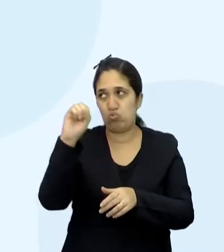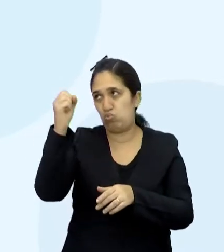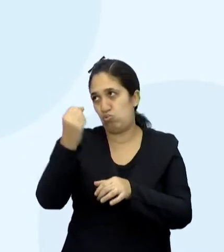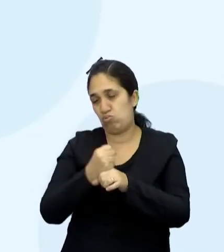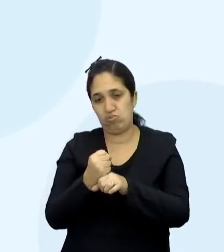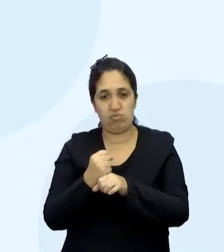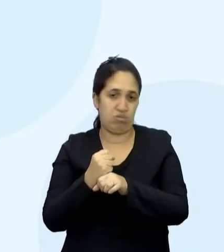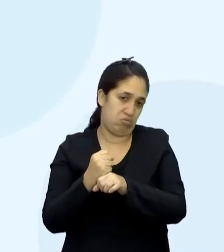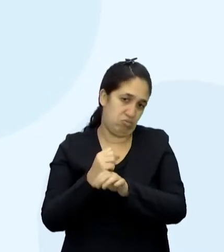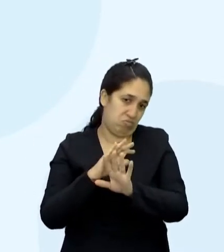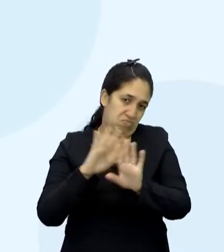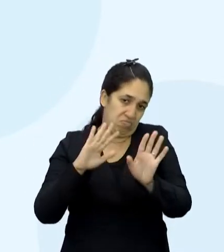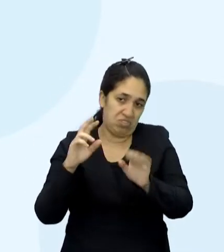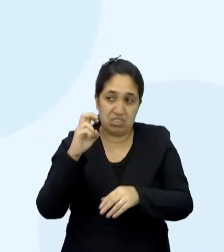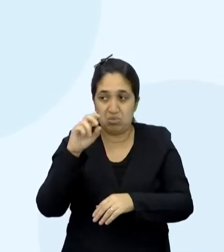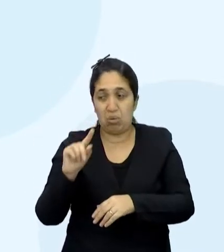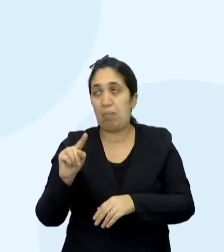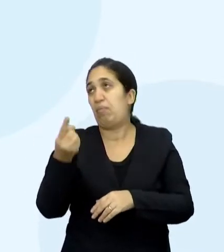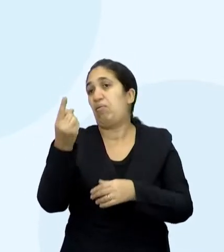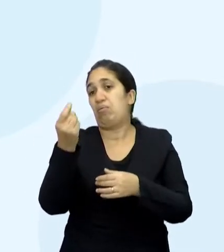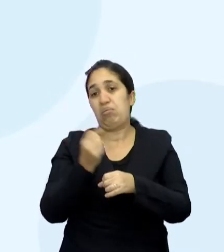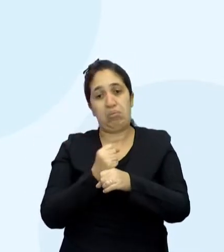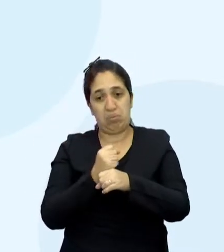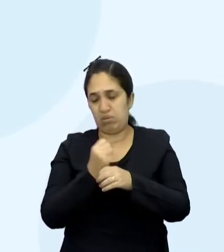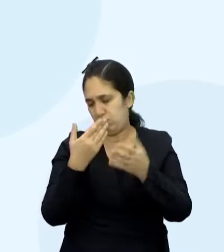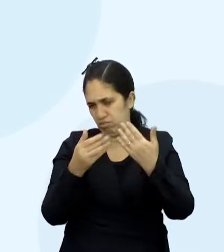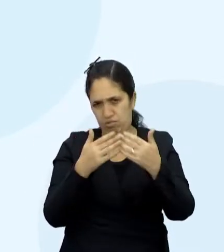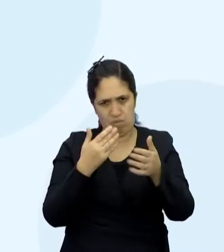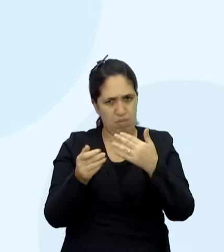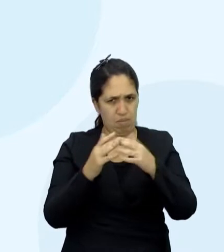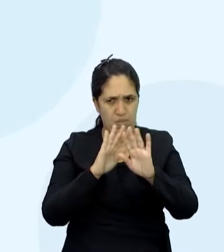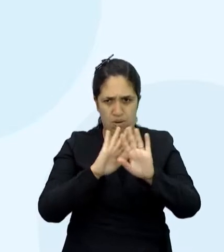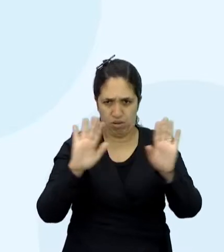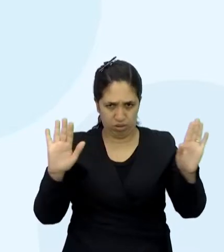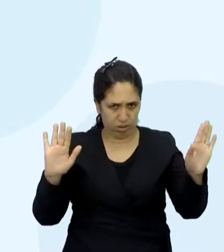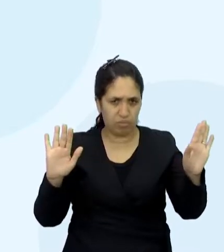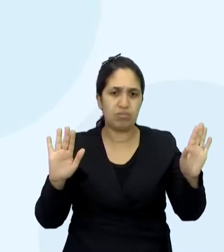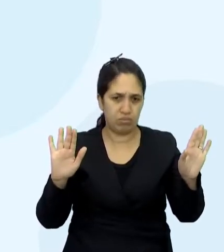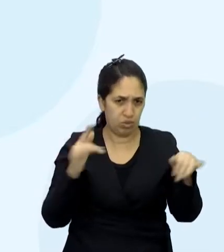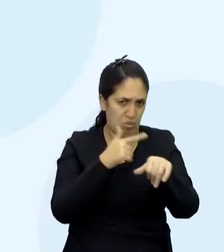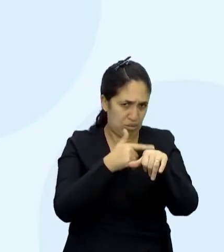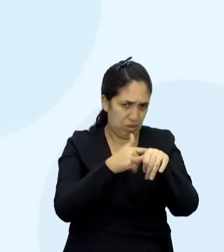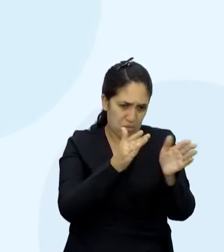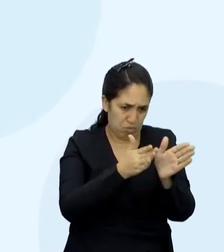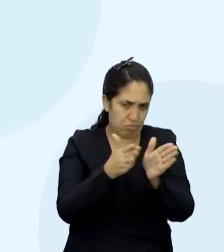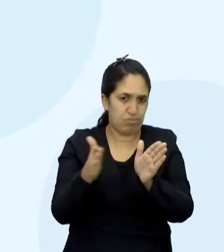anos, 5 mil e não sei quantos anos, não importa, aqui a gente está falando de uma unidade qualquer. Então,